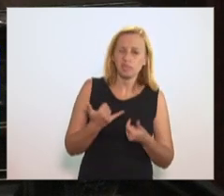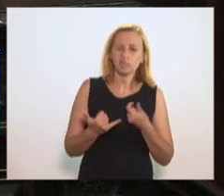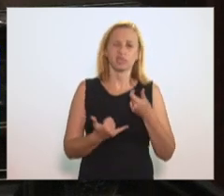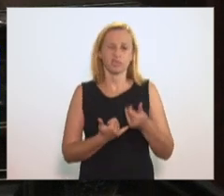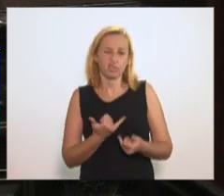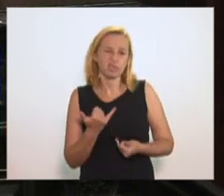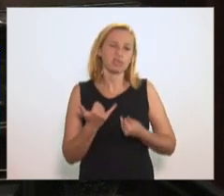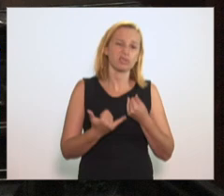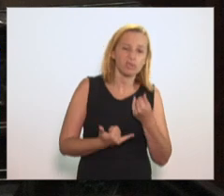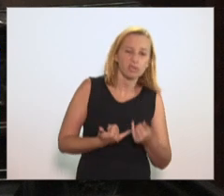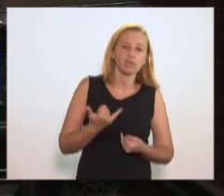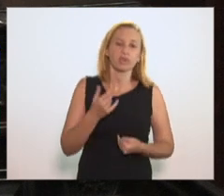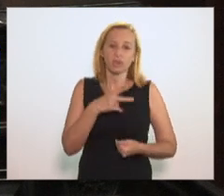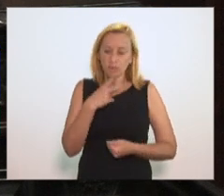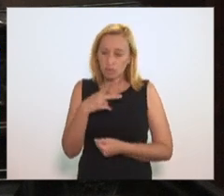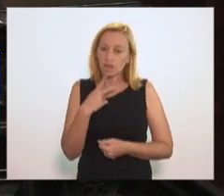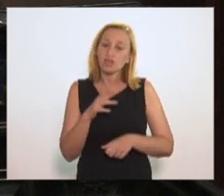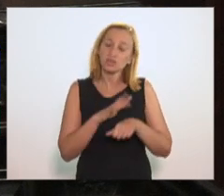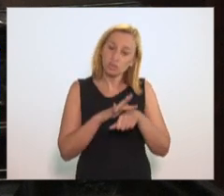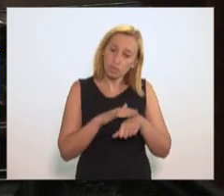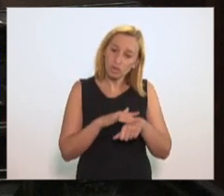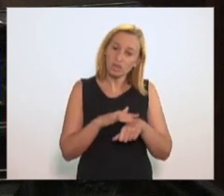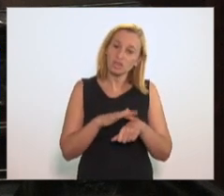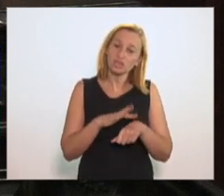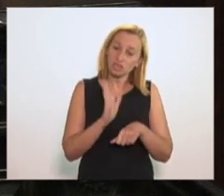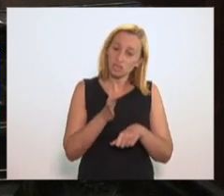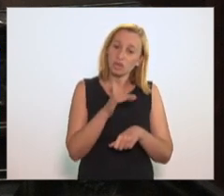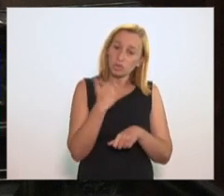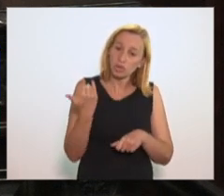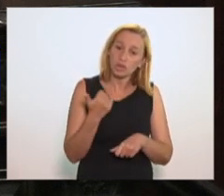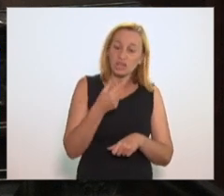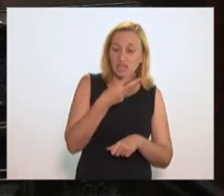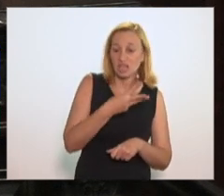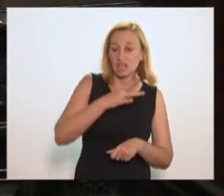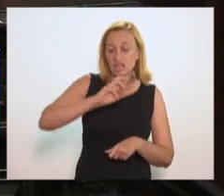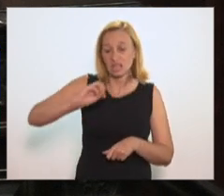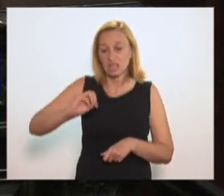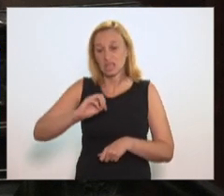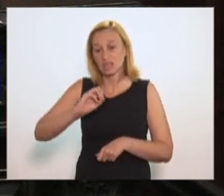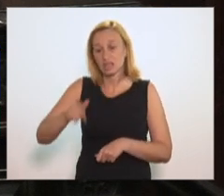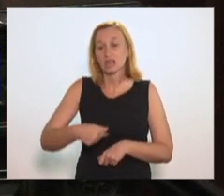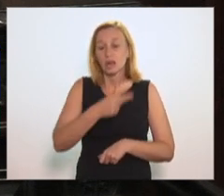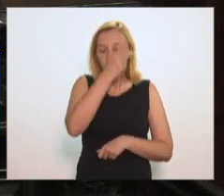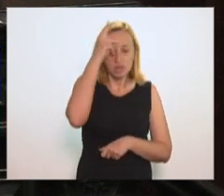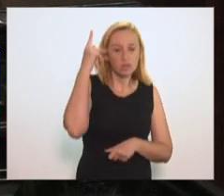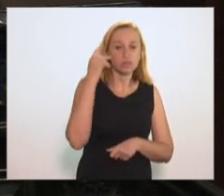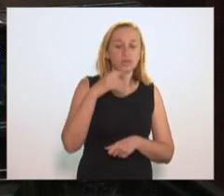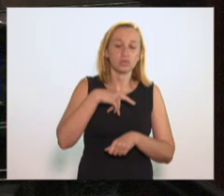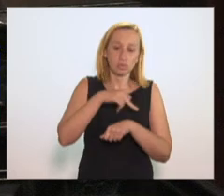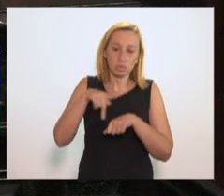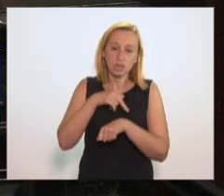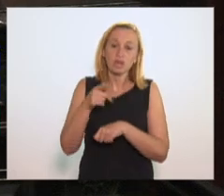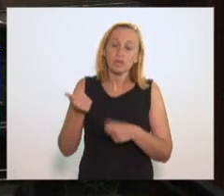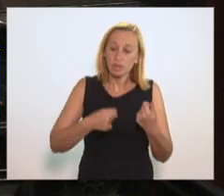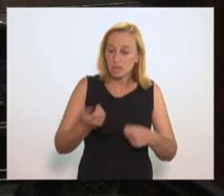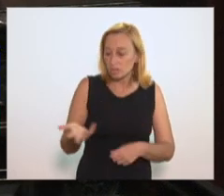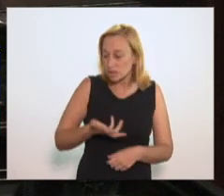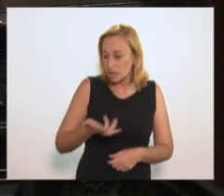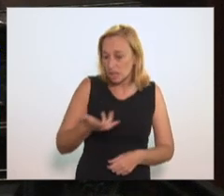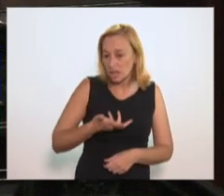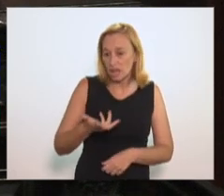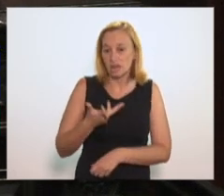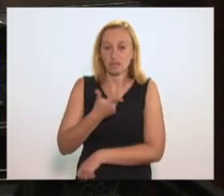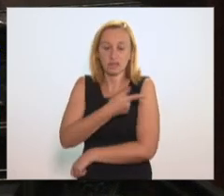nós estamos falando de uma doença que já matou quase 300 mil pessoas no Brasil eu tenho defendido que a gente tenha que acelerar o processo de